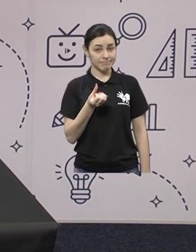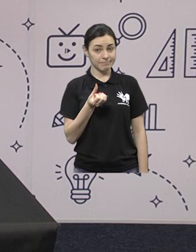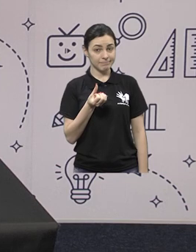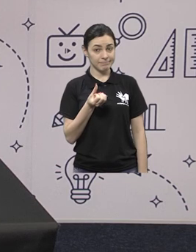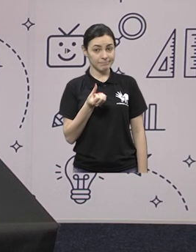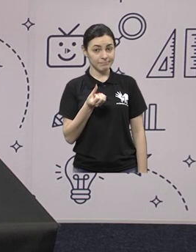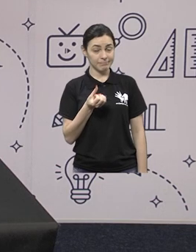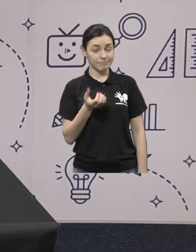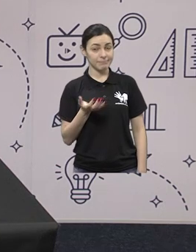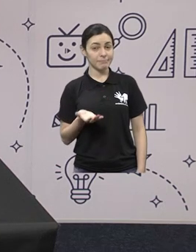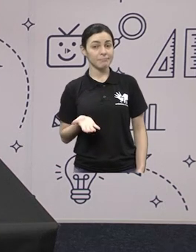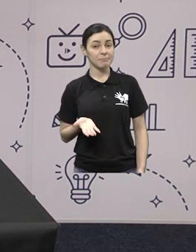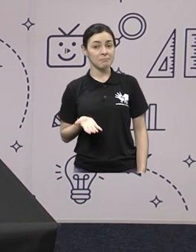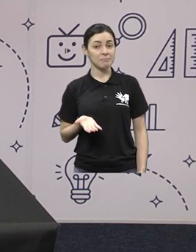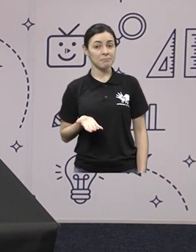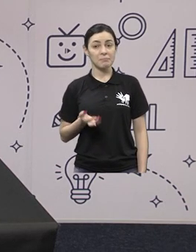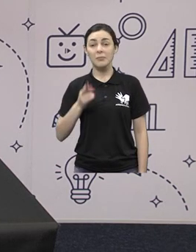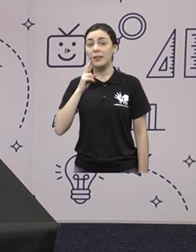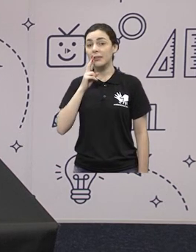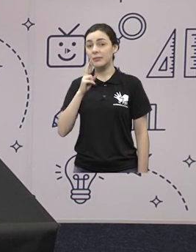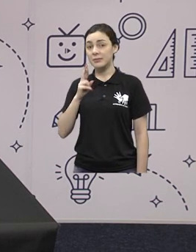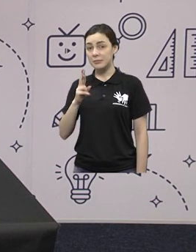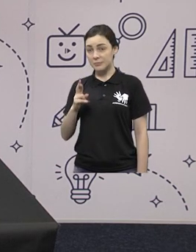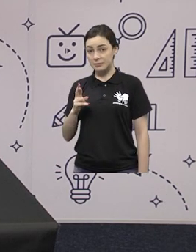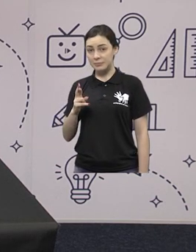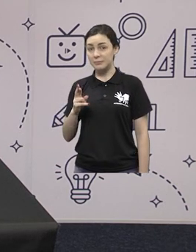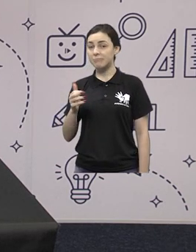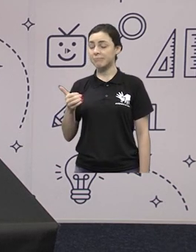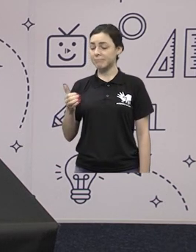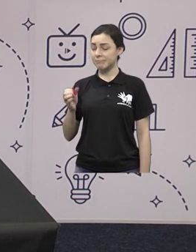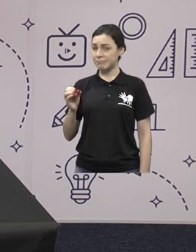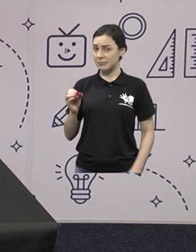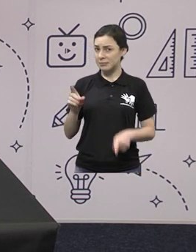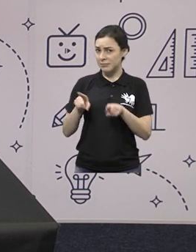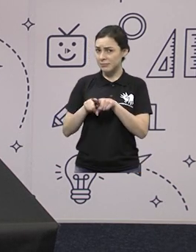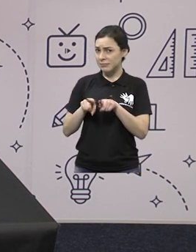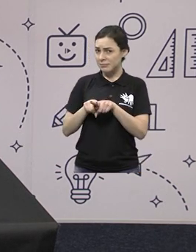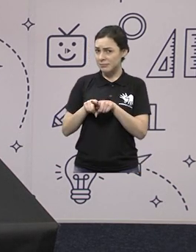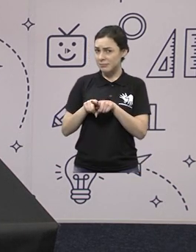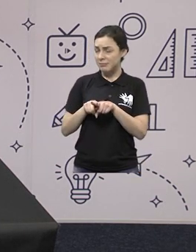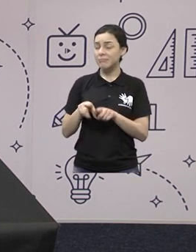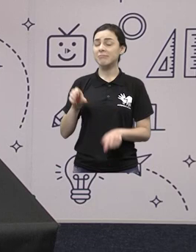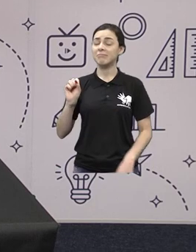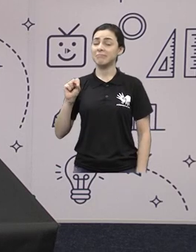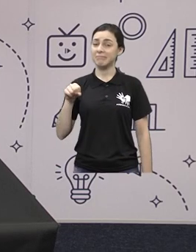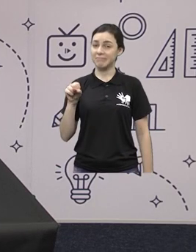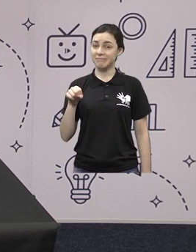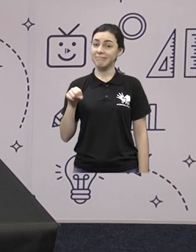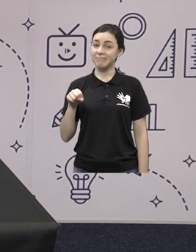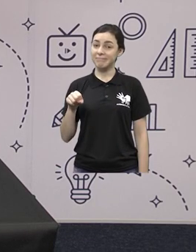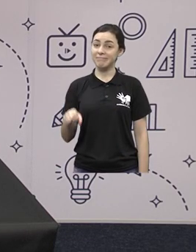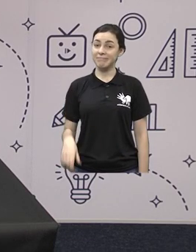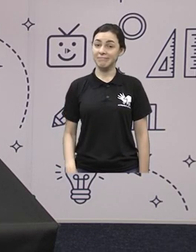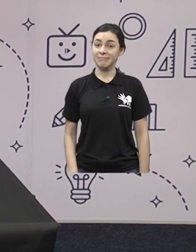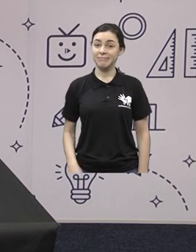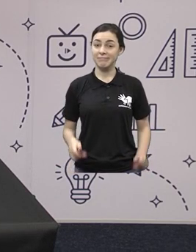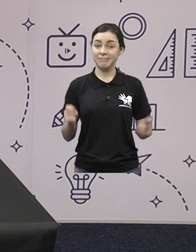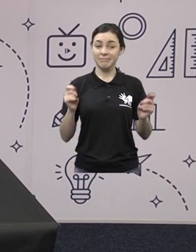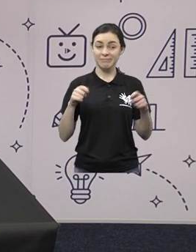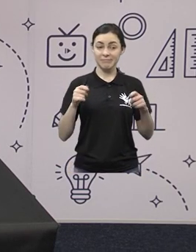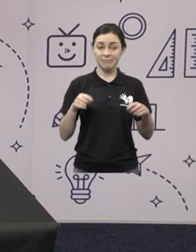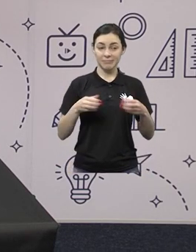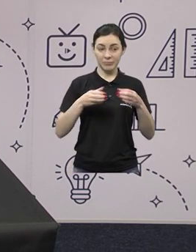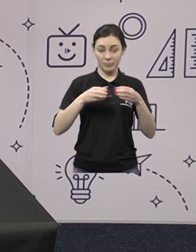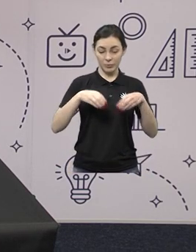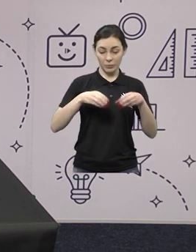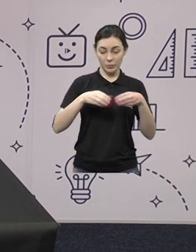mais 6. Então 4 mais 6 também faz um total de 10? Sim.